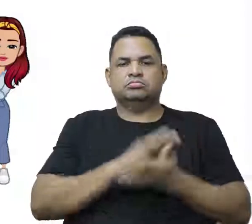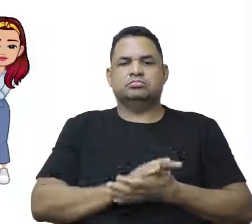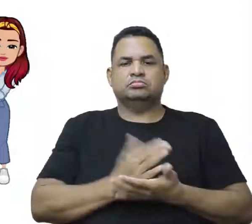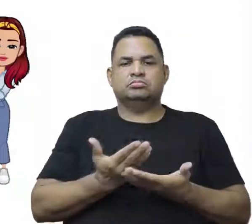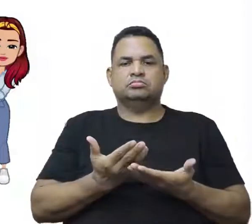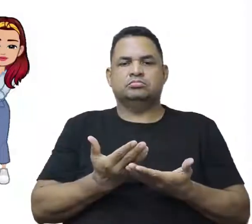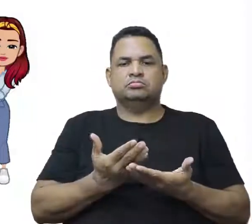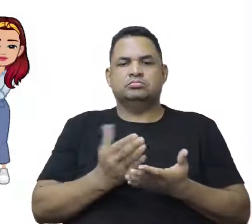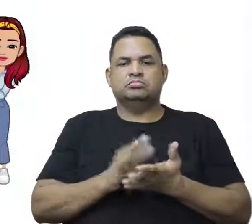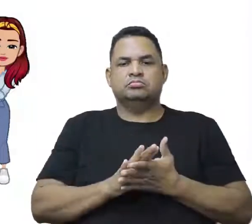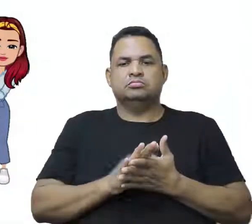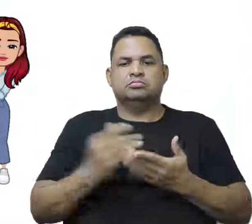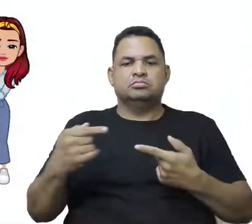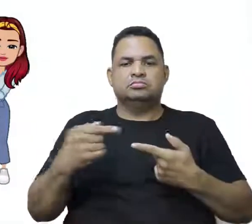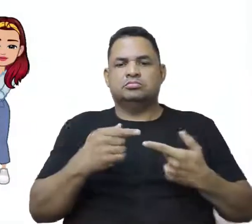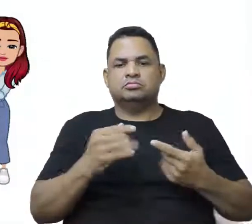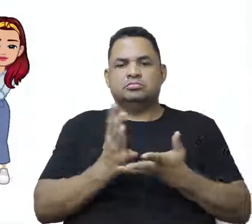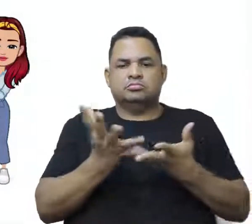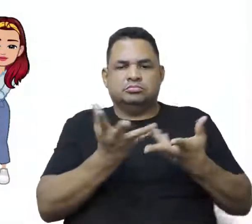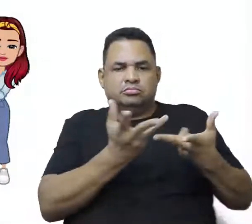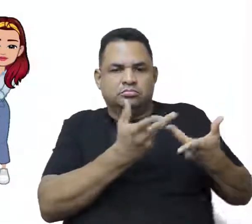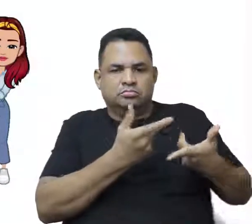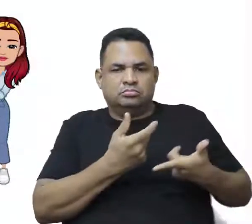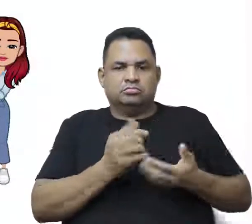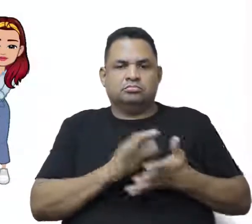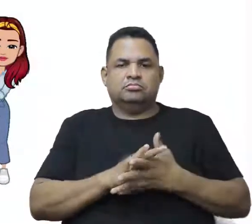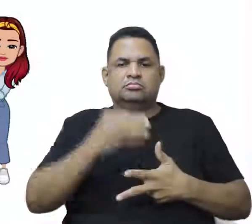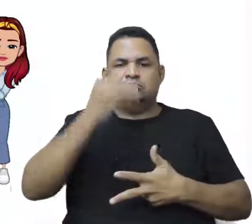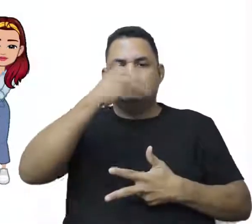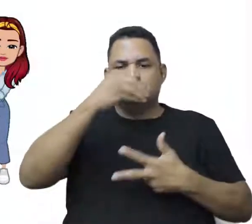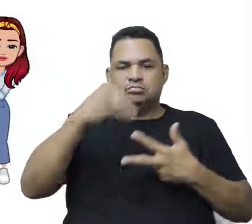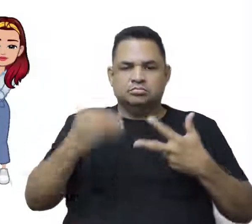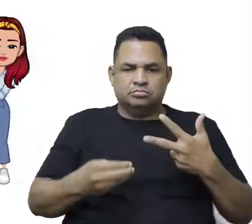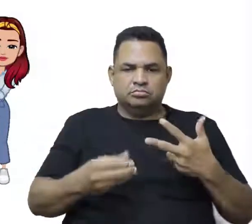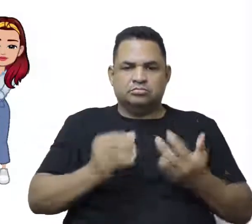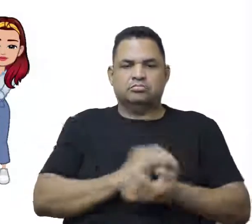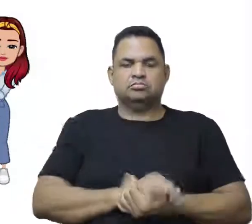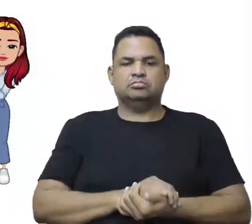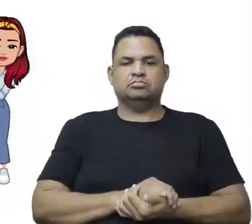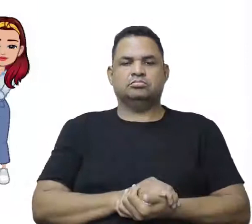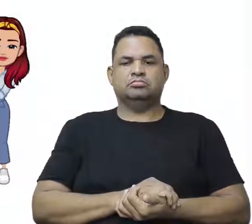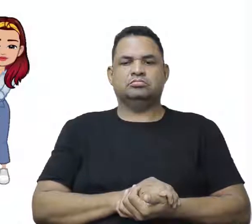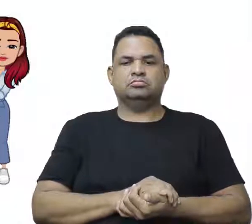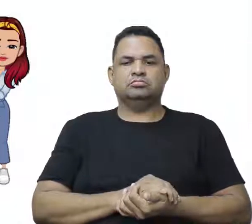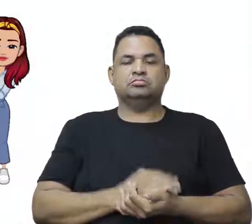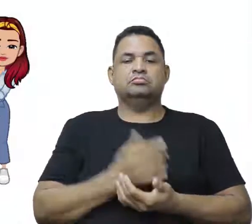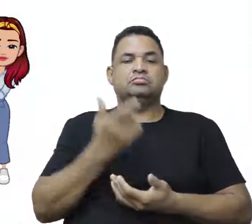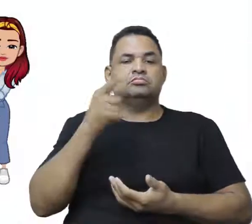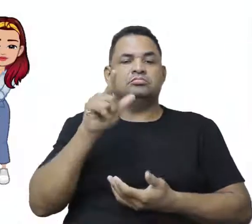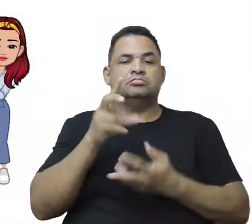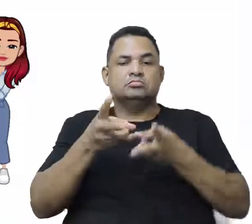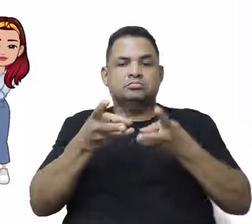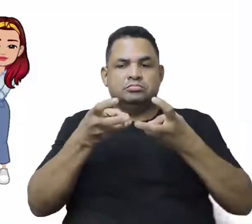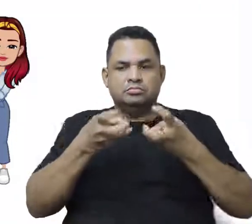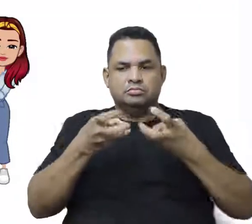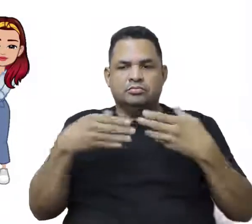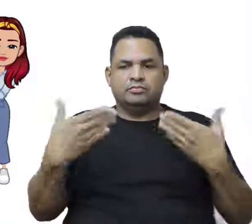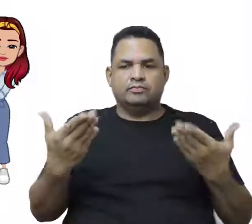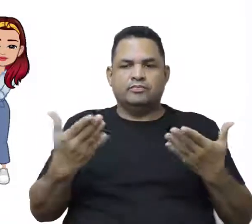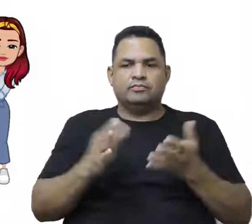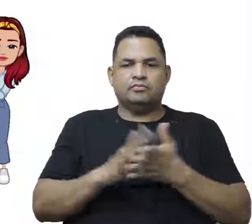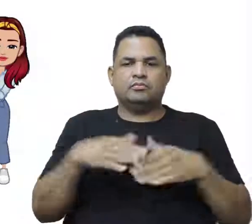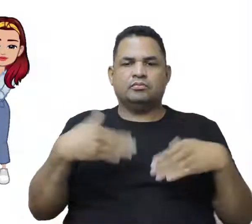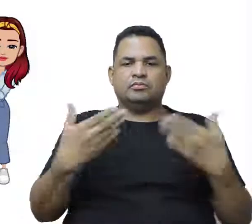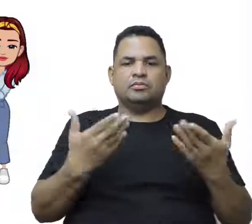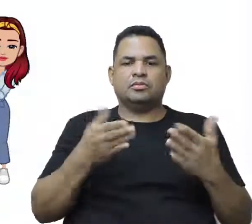em relação às habilidades avaliadas no Enem. Então eu vou conseguir perceber aí